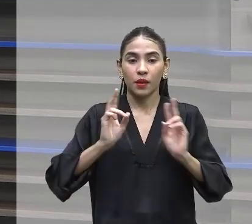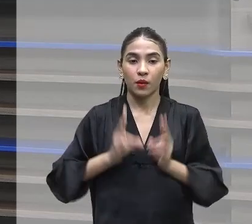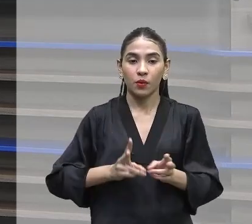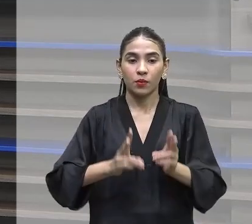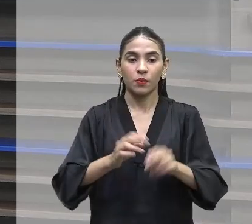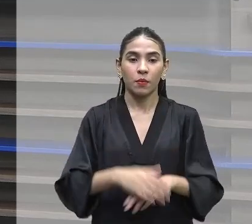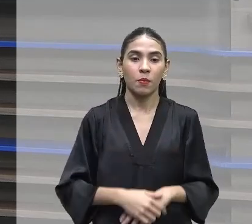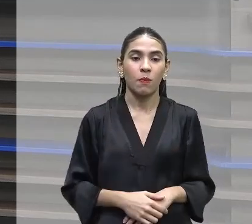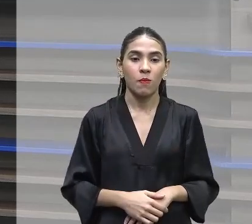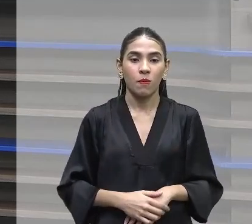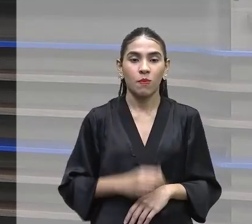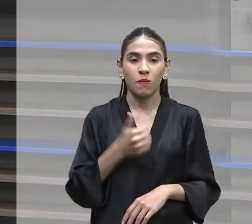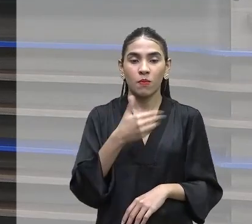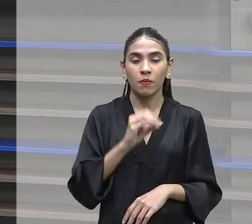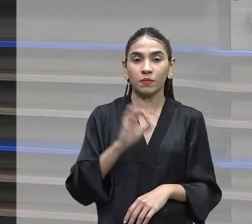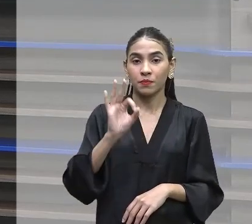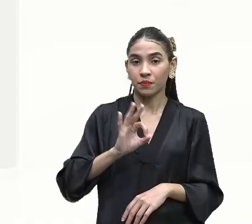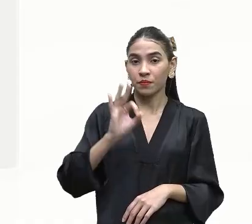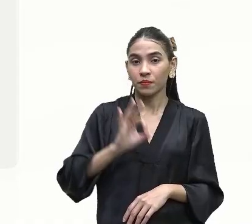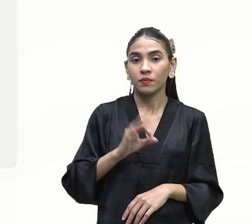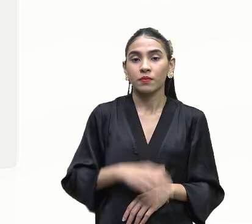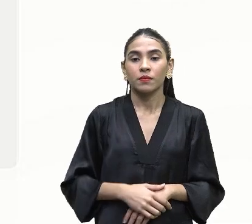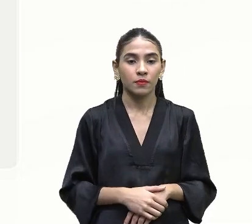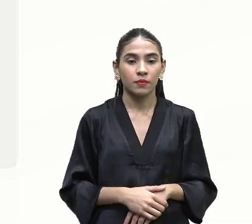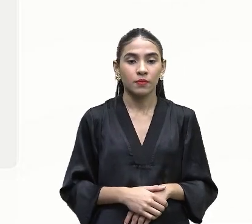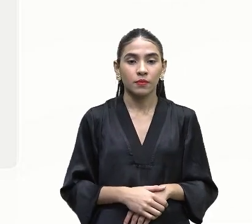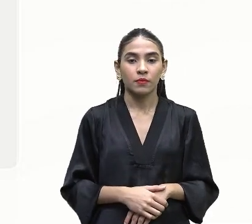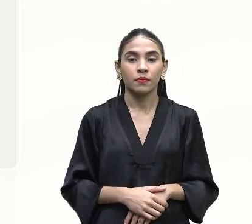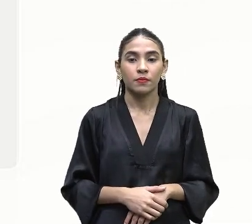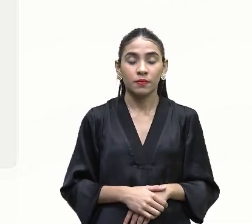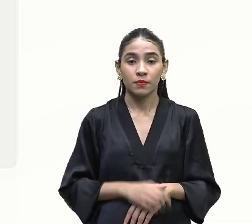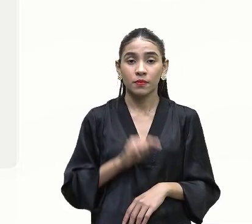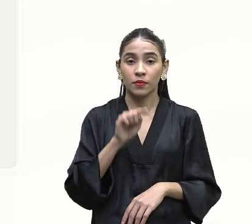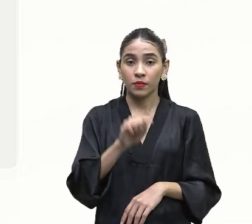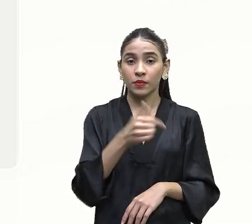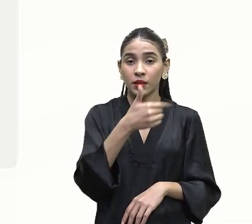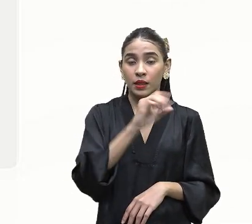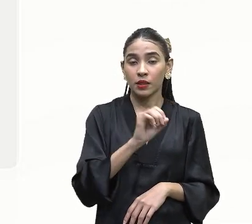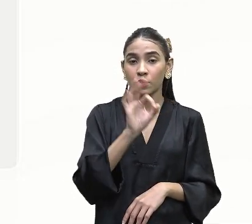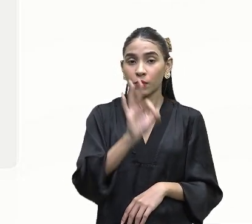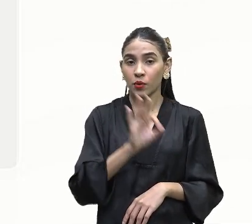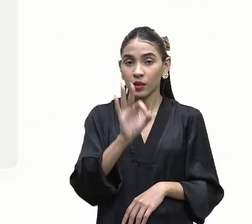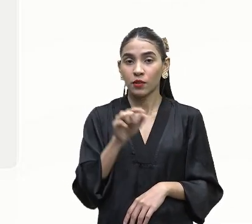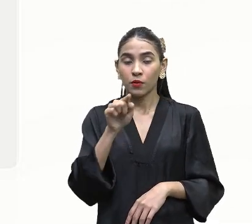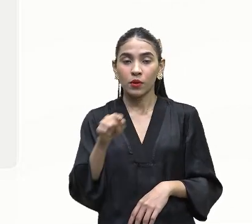aqui, 10% a gente tem que gastar com